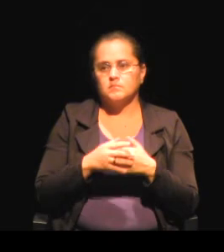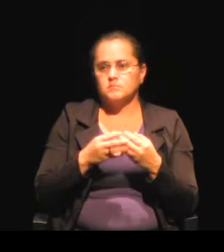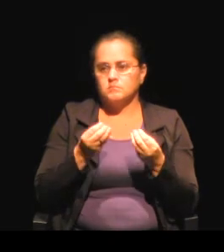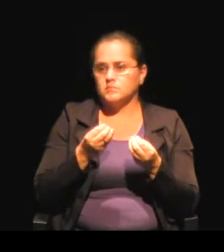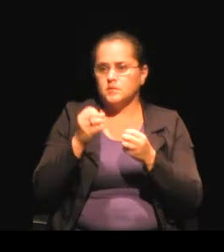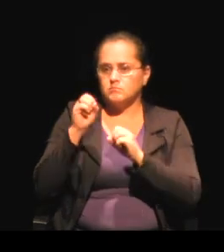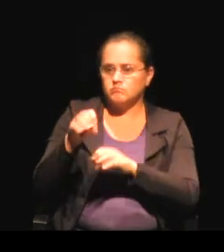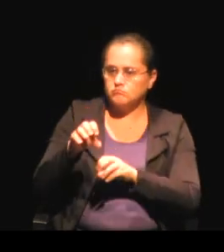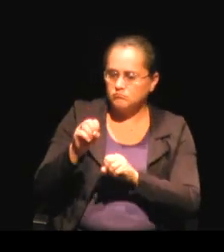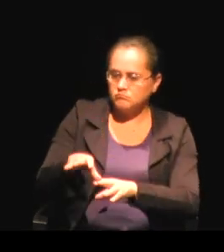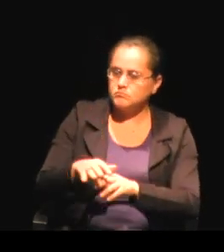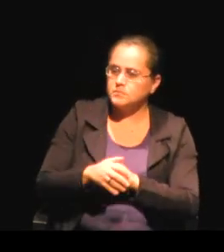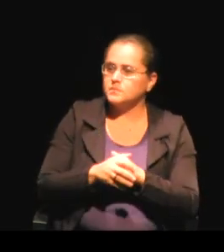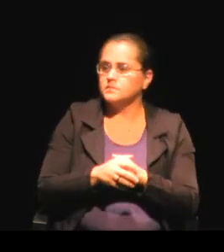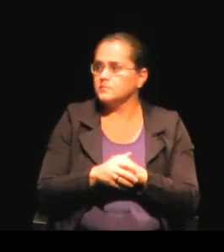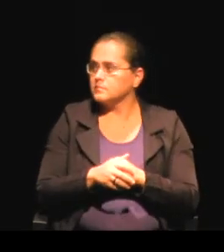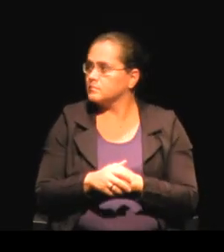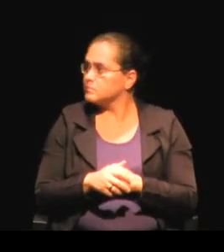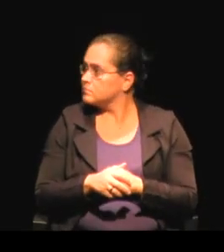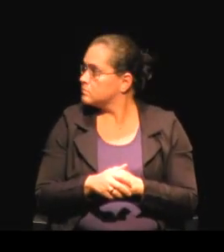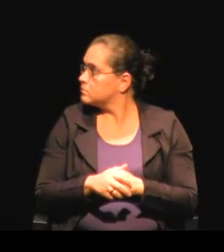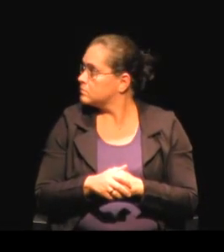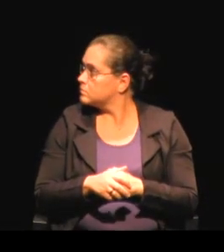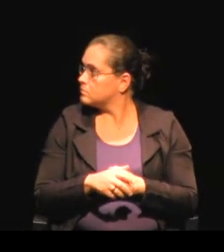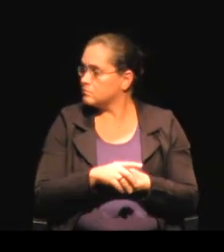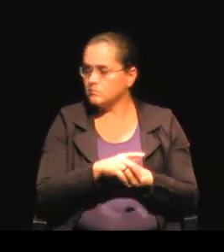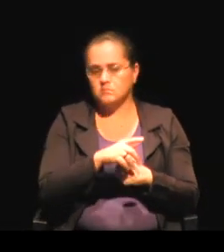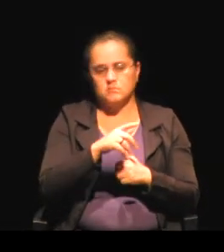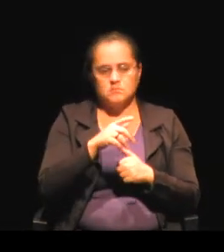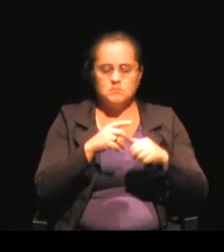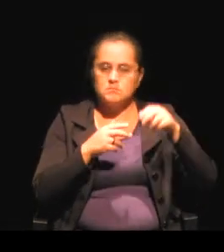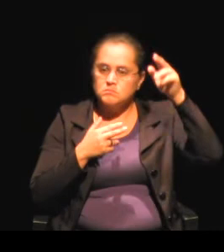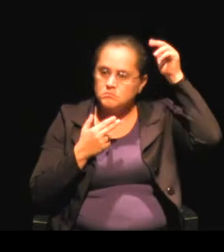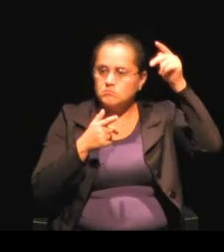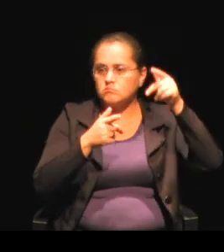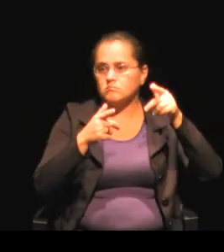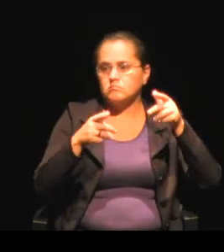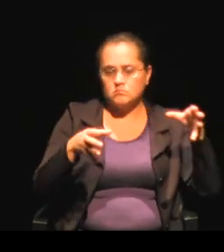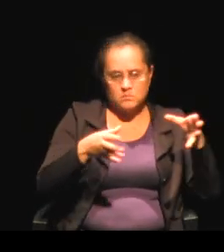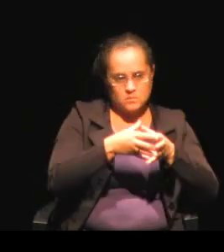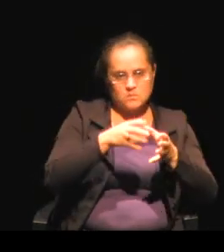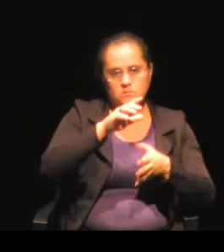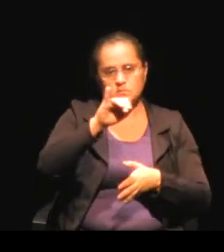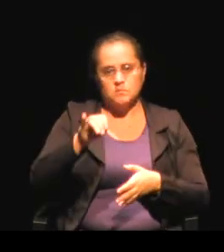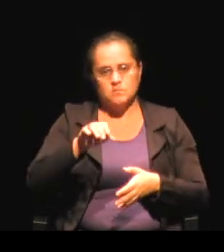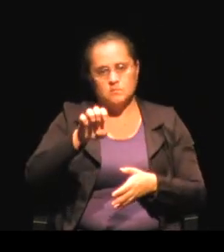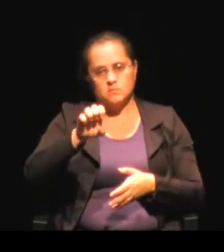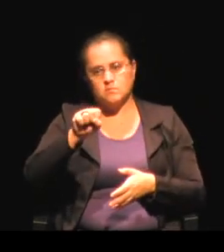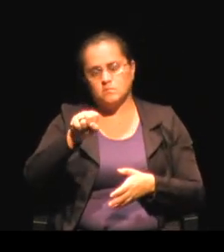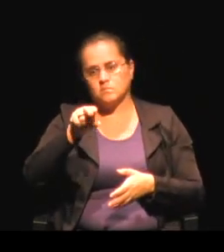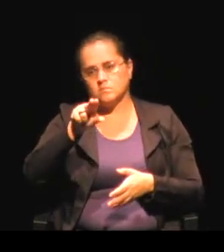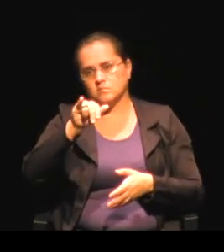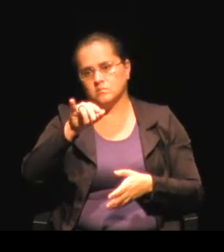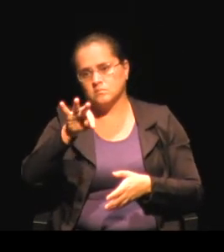de escola de música e tal produz muito ruído também para a cidade, barulho e tudo mais. Então,